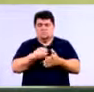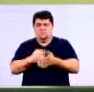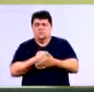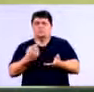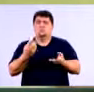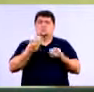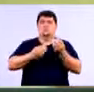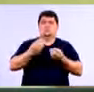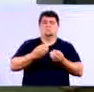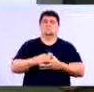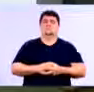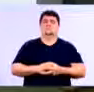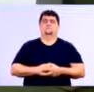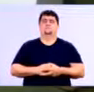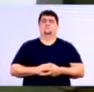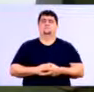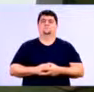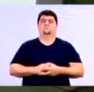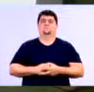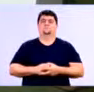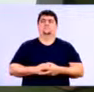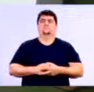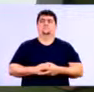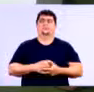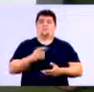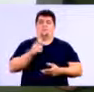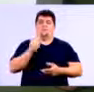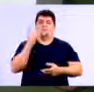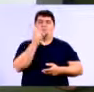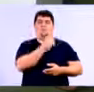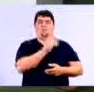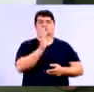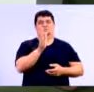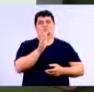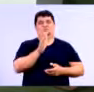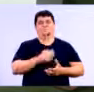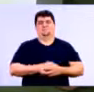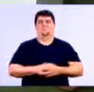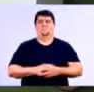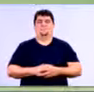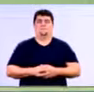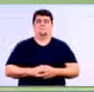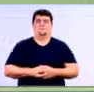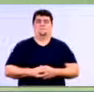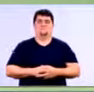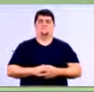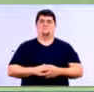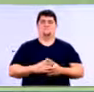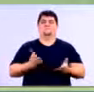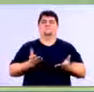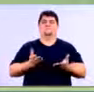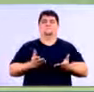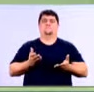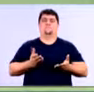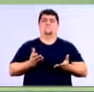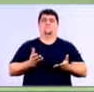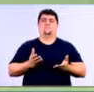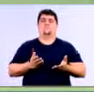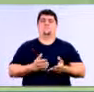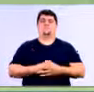dúvidas. Estamos quase indo embora. Né, Denise? Pois é, professor. Então vamos lá, para o